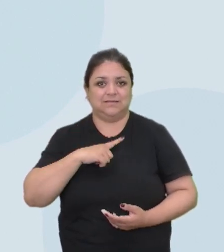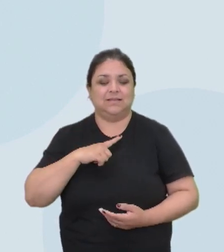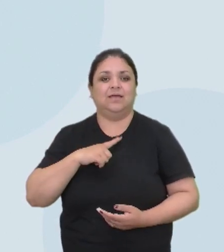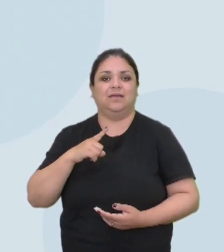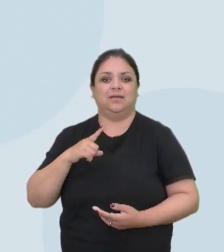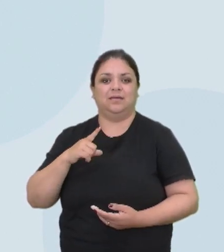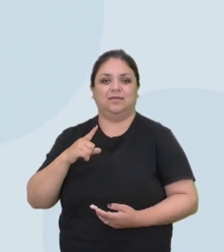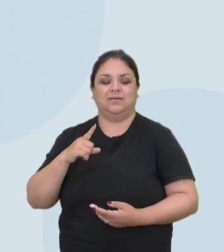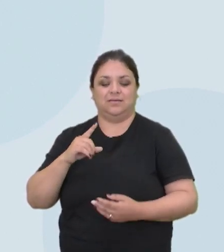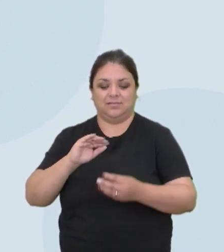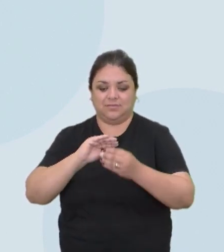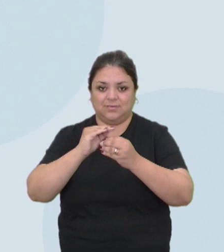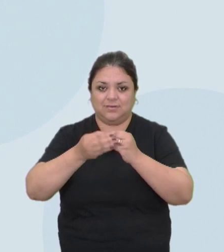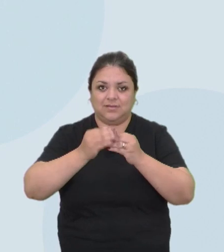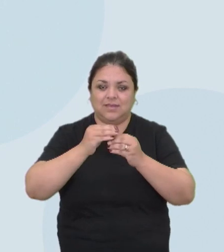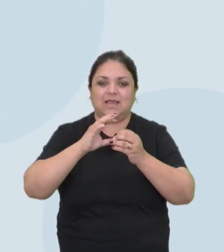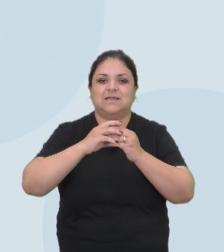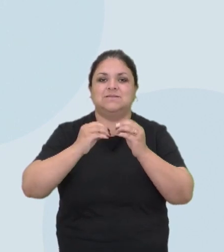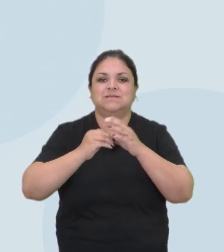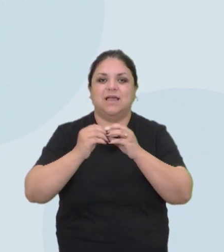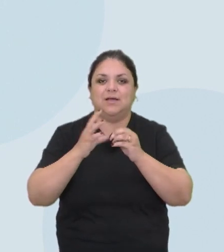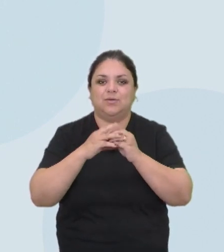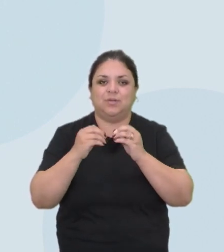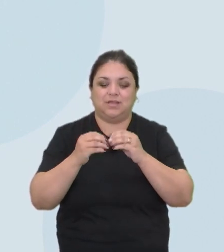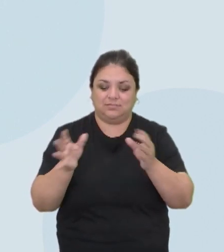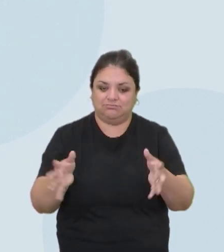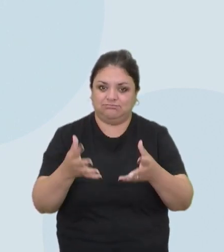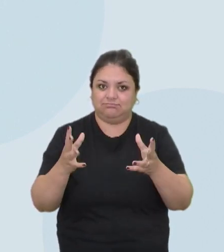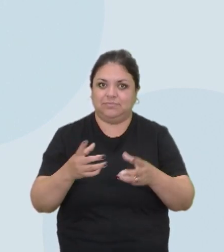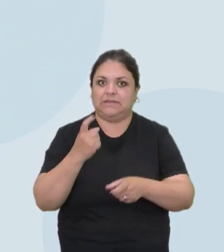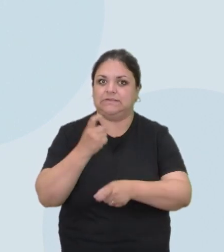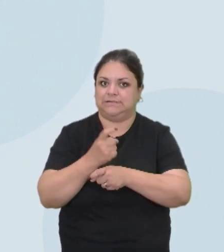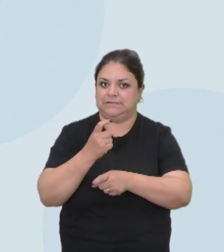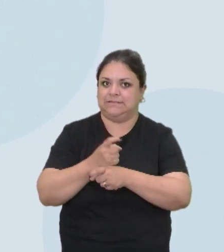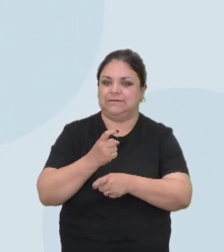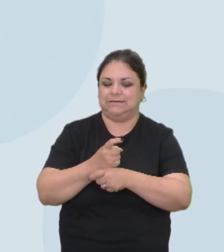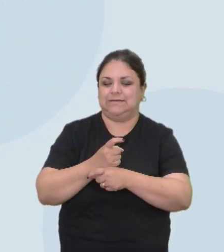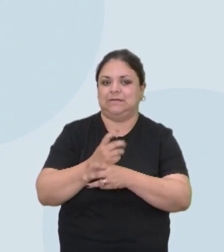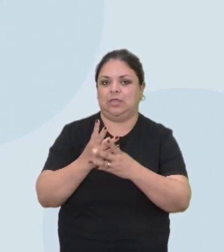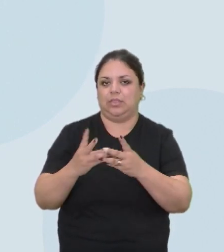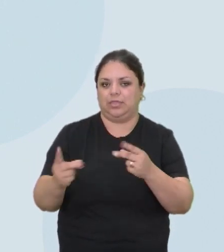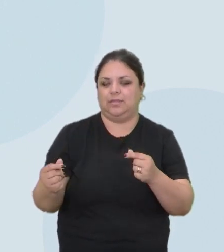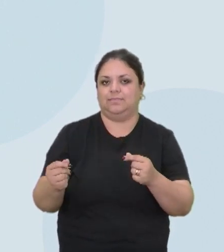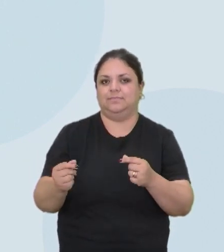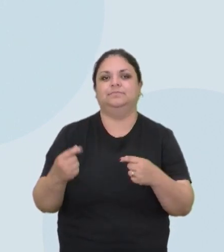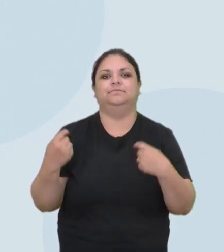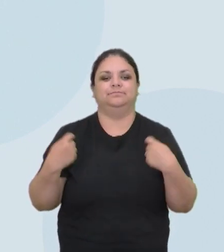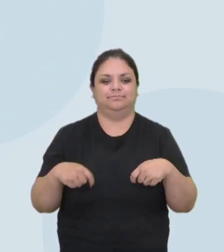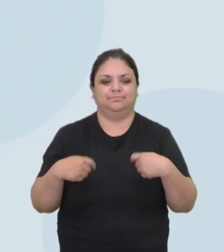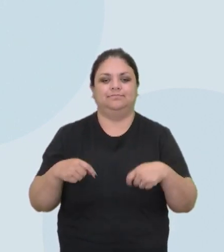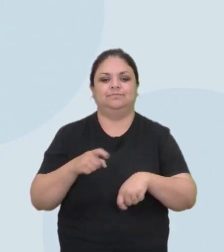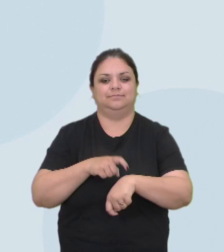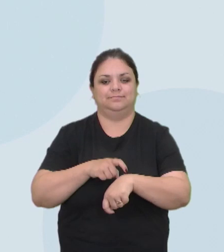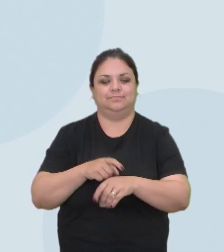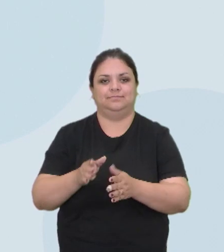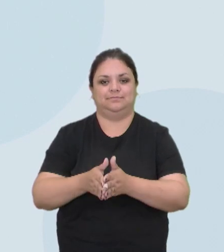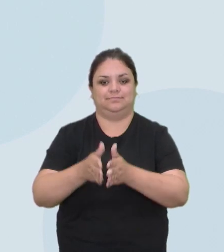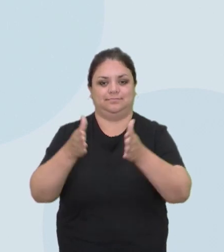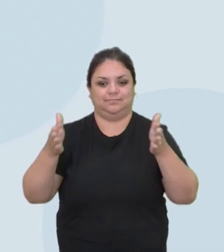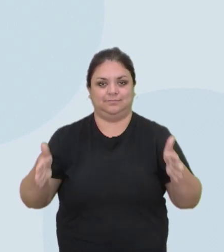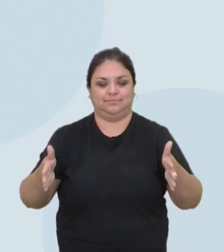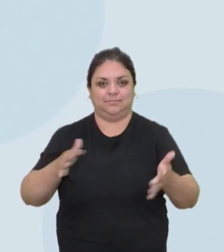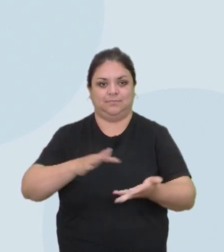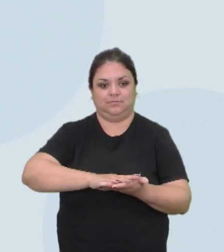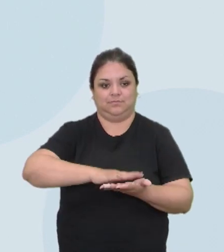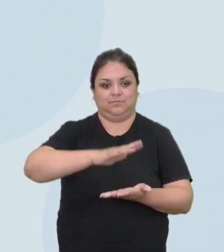das células vegetais. São substâncias mais resistentes, então elas precisam aí, olha, de uma maior